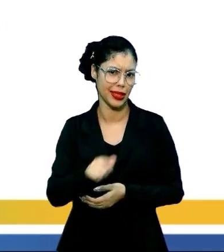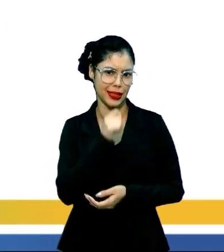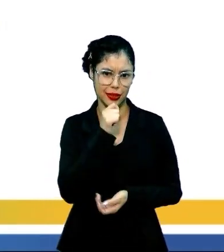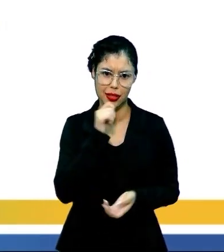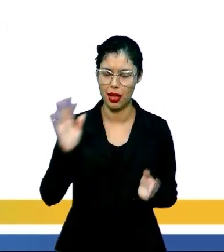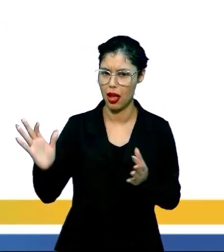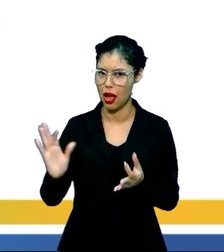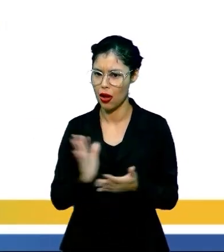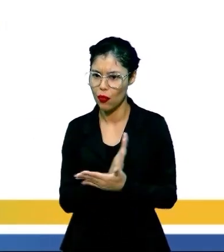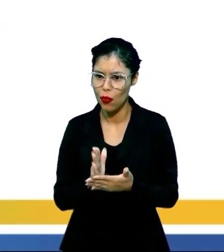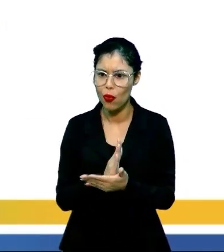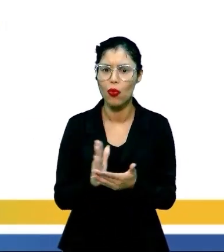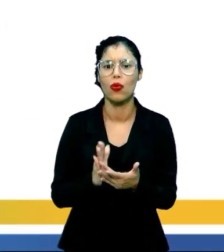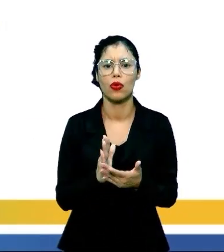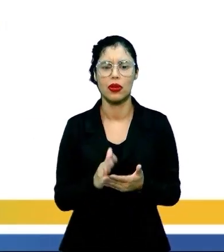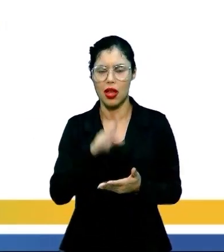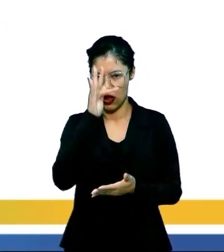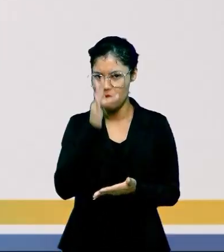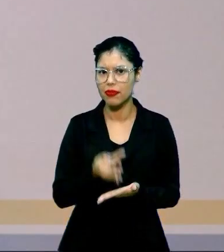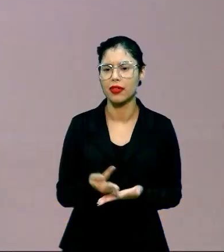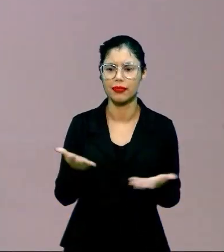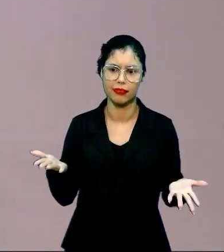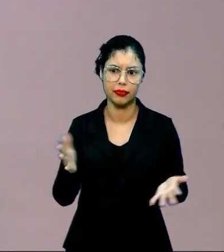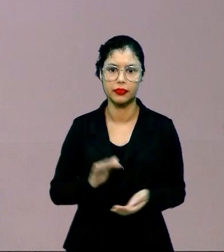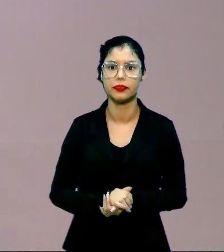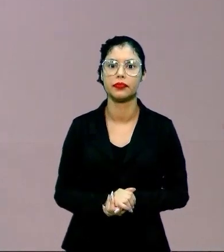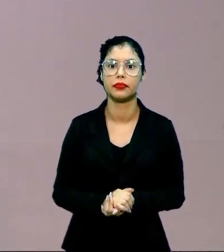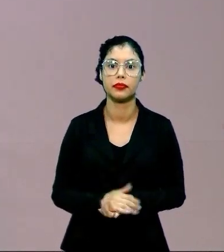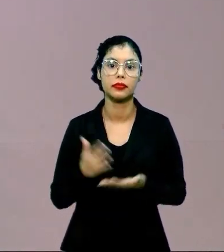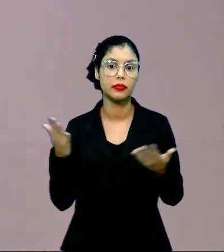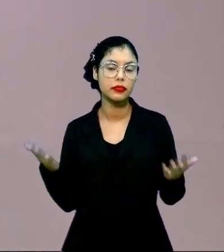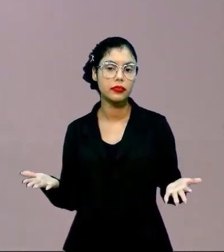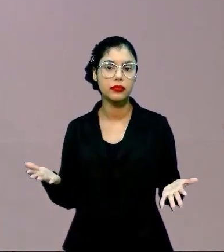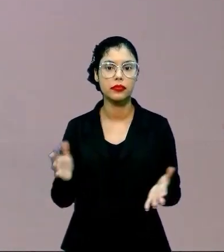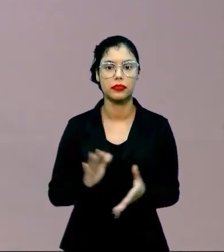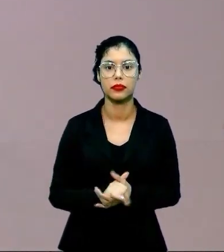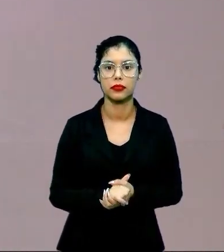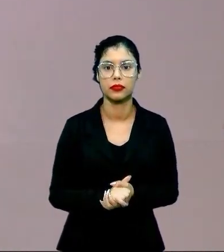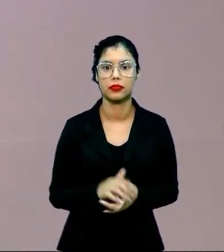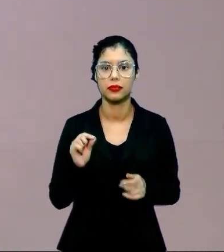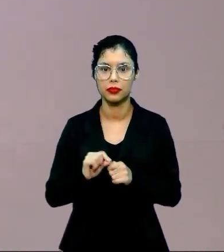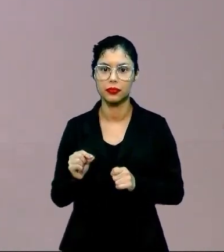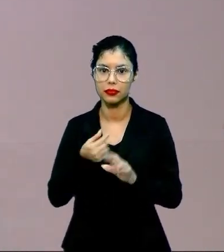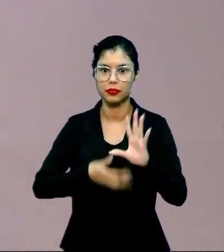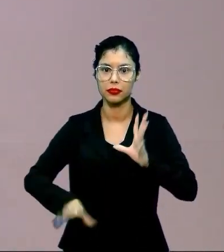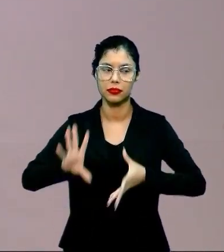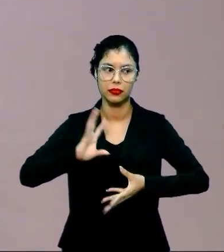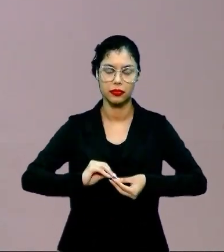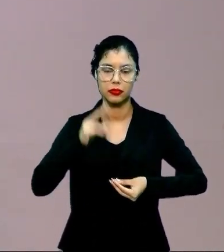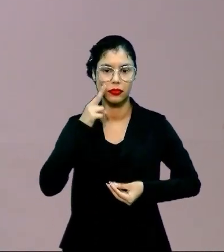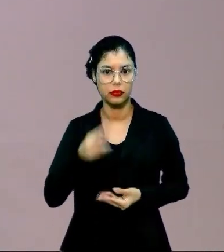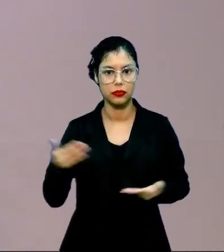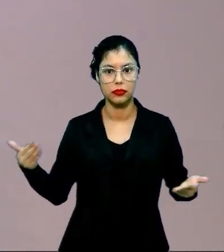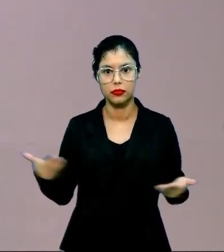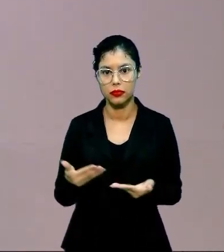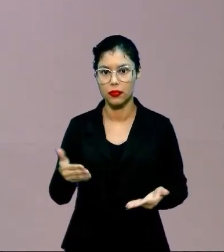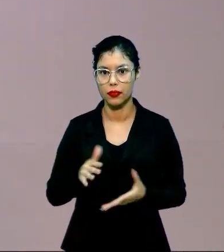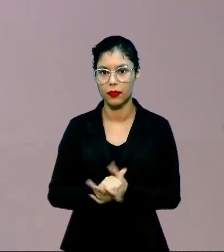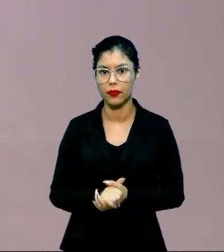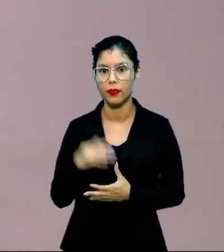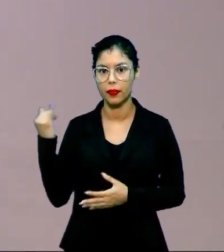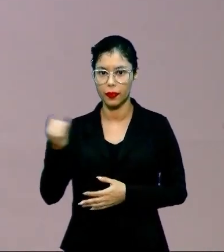algo relacionado à fé cristã, tá bom? Então, assim, fazendo um resumão do que nós vimos agora.